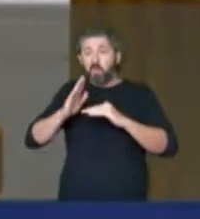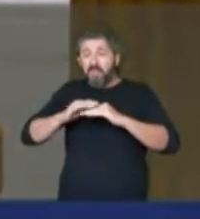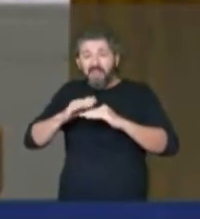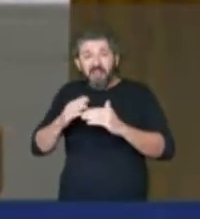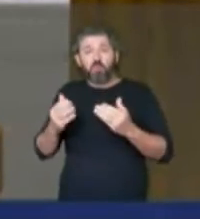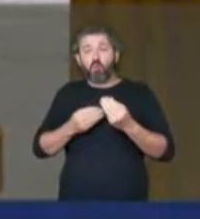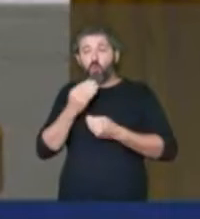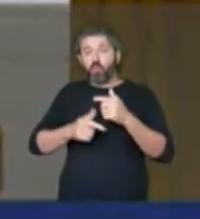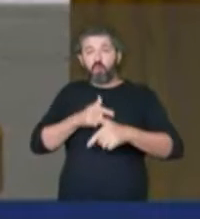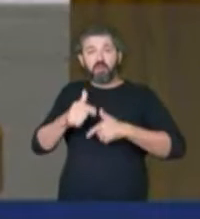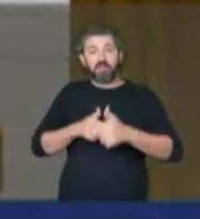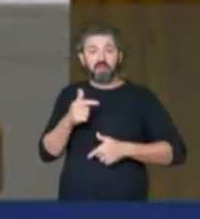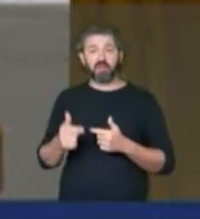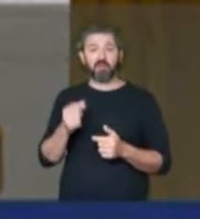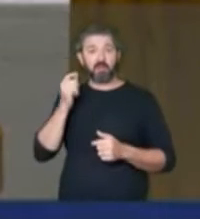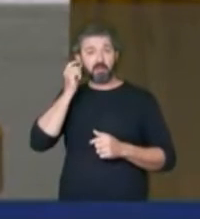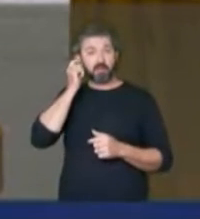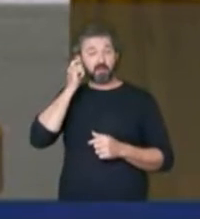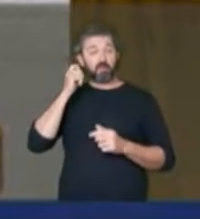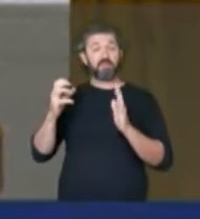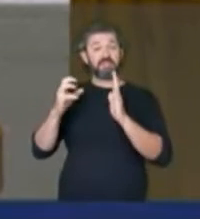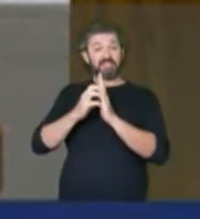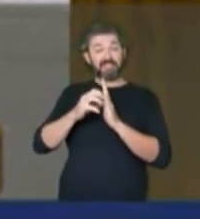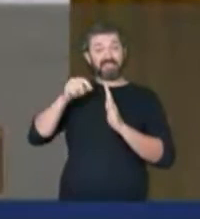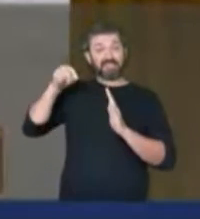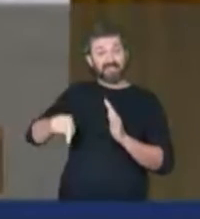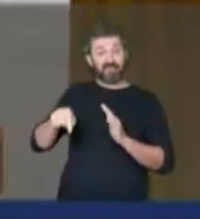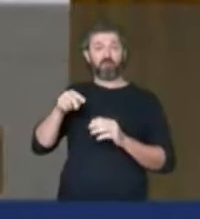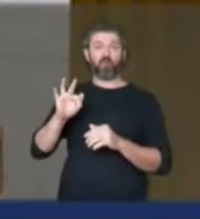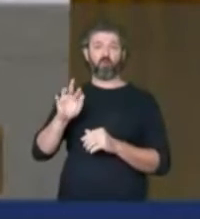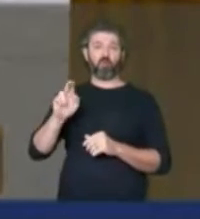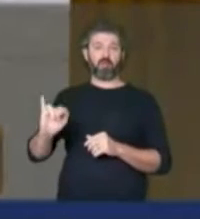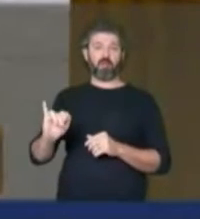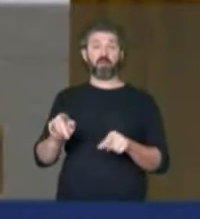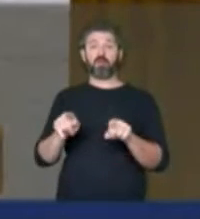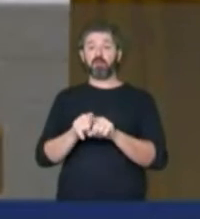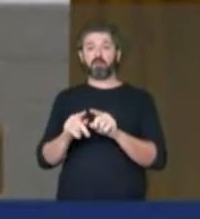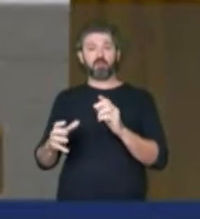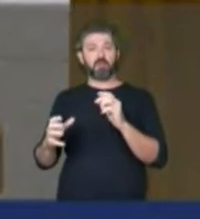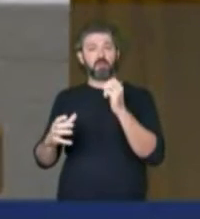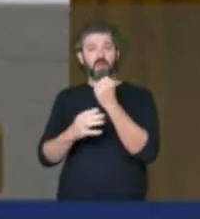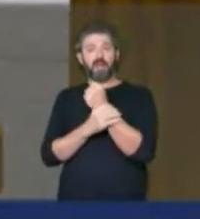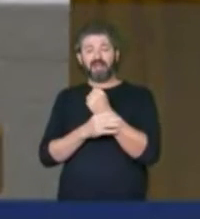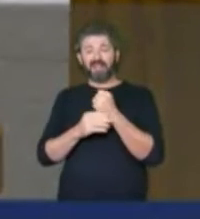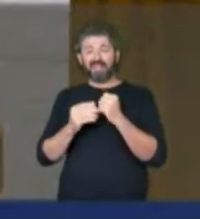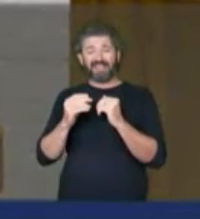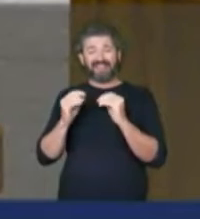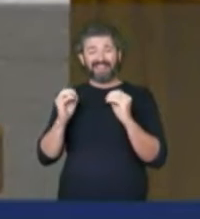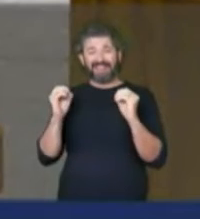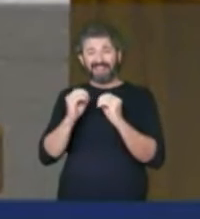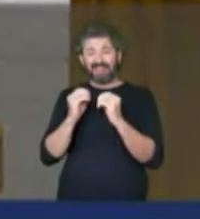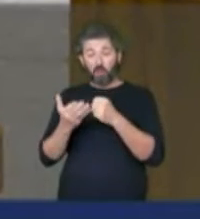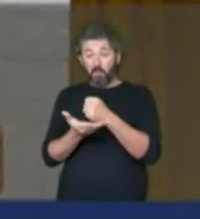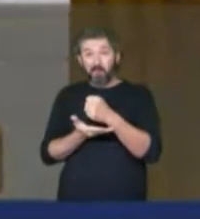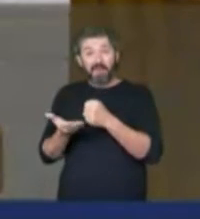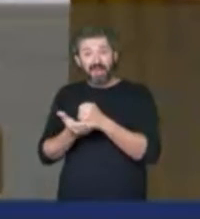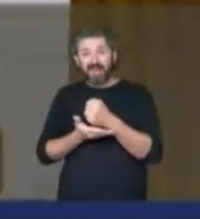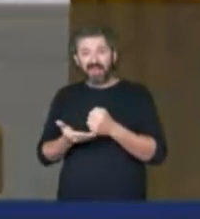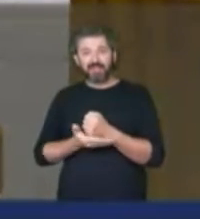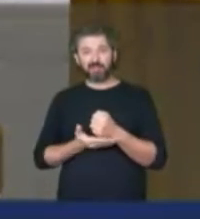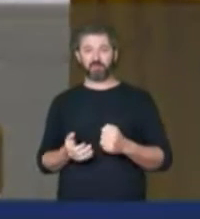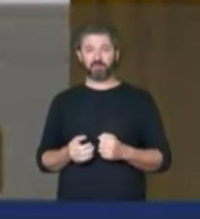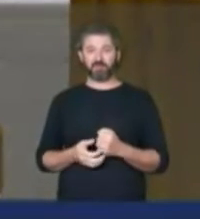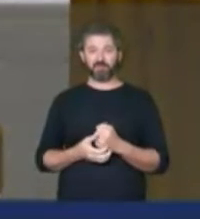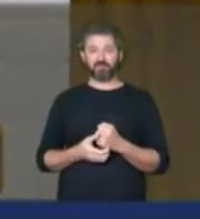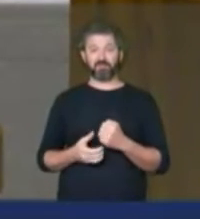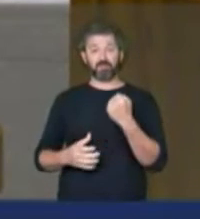de condição de trabalho para os seus servidores e não garante nem ao menos o básico, que